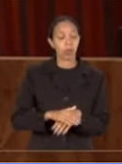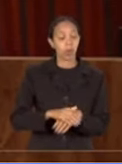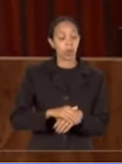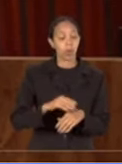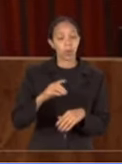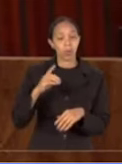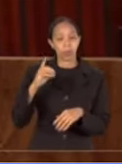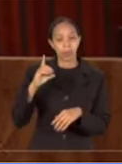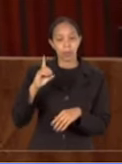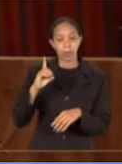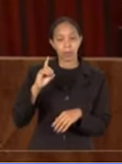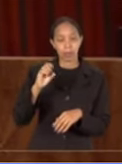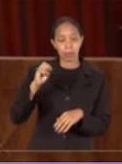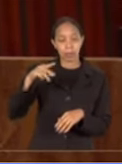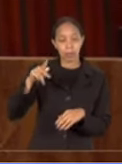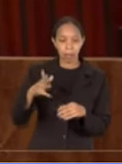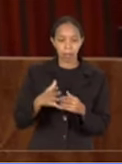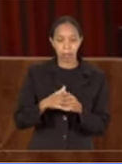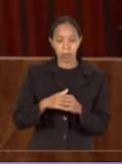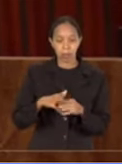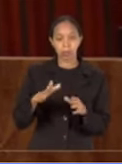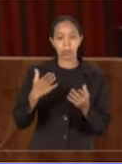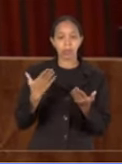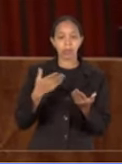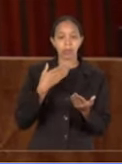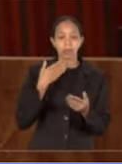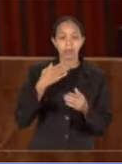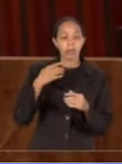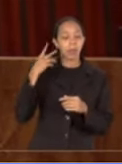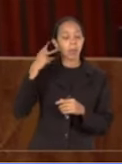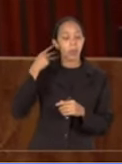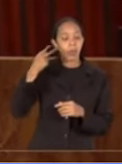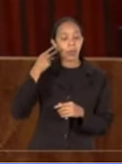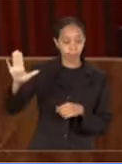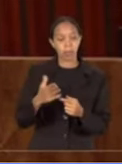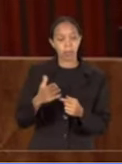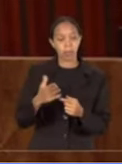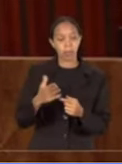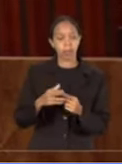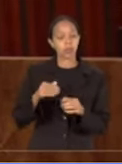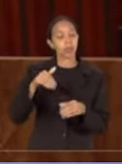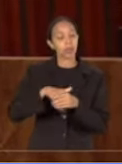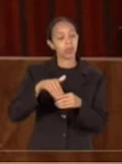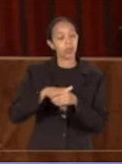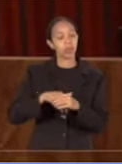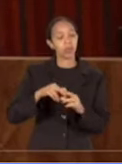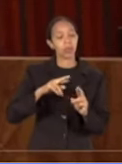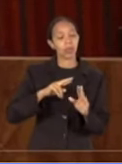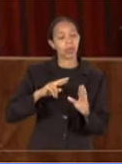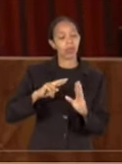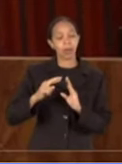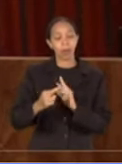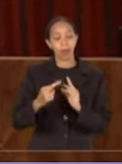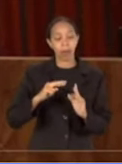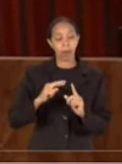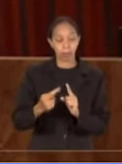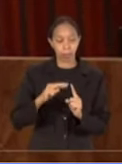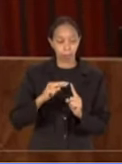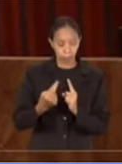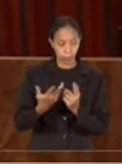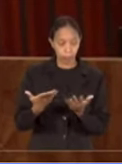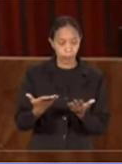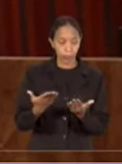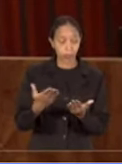Rodrigo Saad, em voto bastante alinhado com o parecer da Procuradoria Regional Eleitoral, não. Seu voto divergente, o